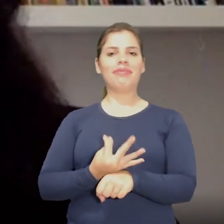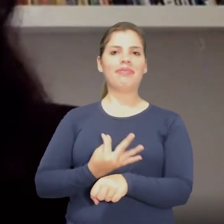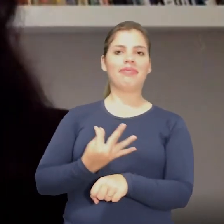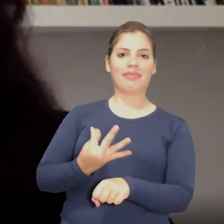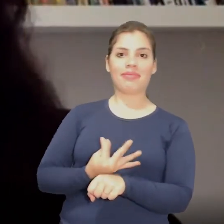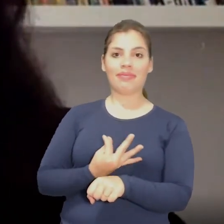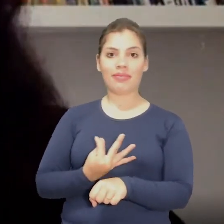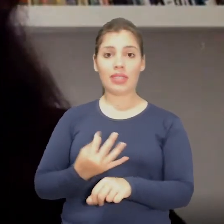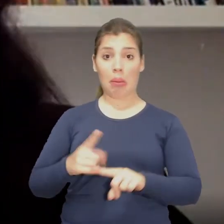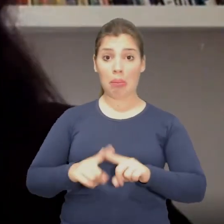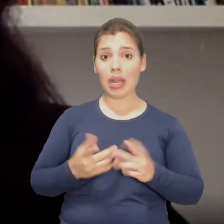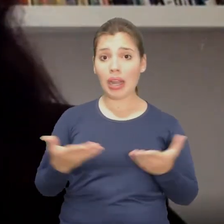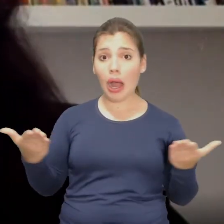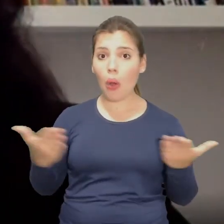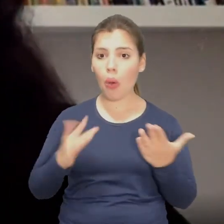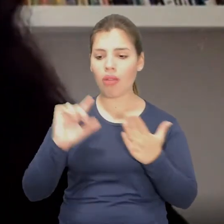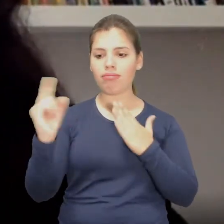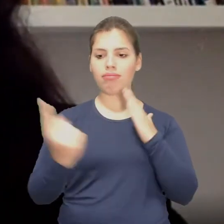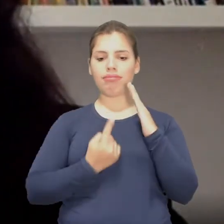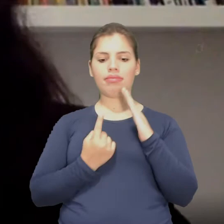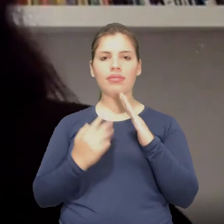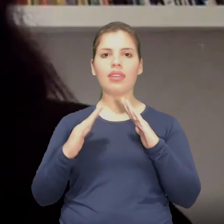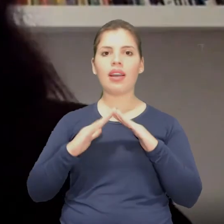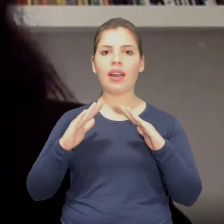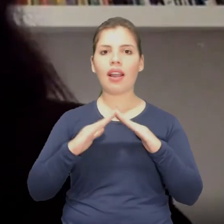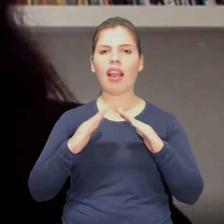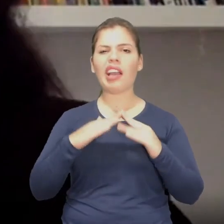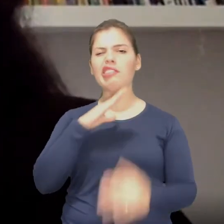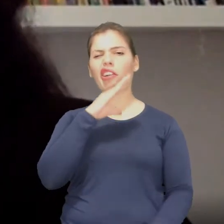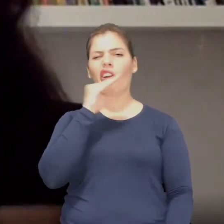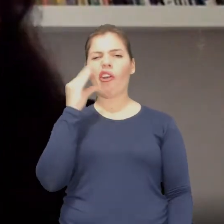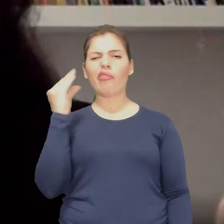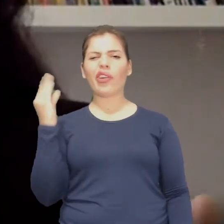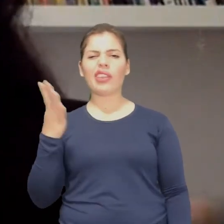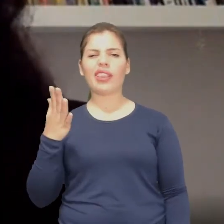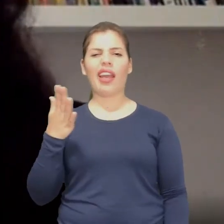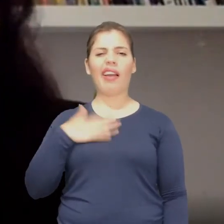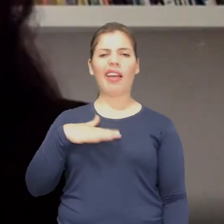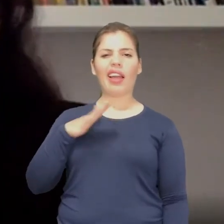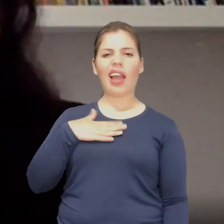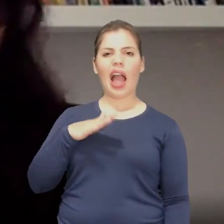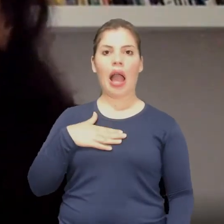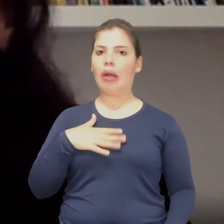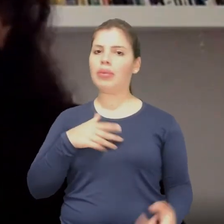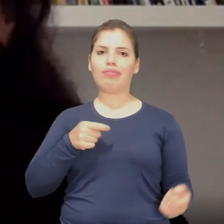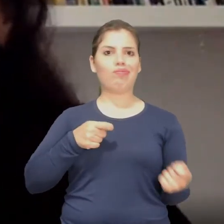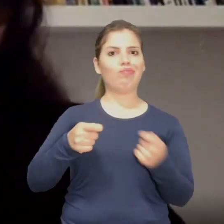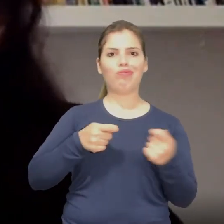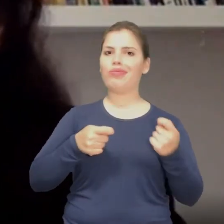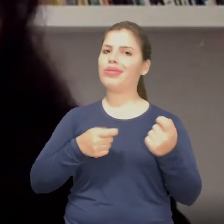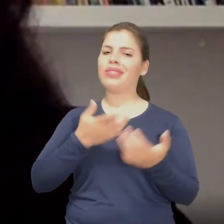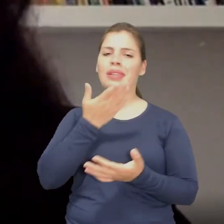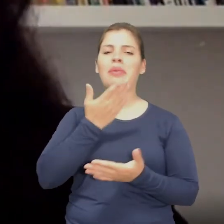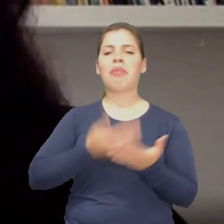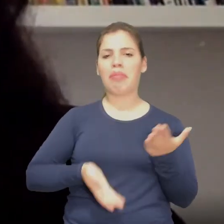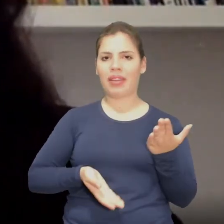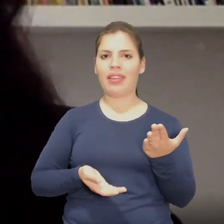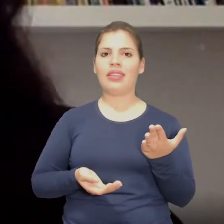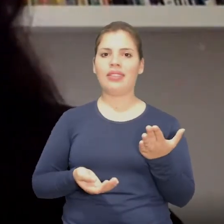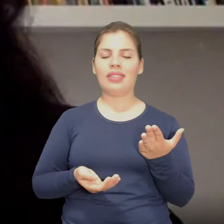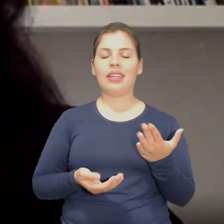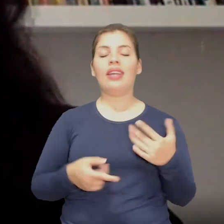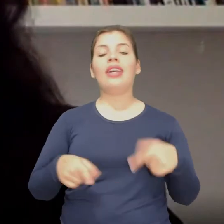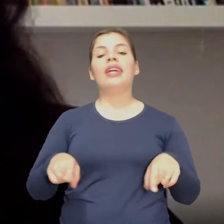nossos desejos, enfim, e agora que a gente está no nosso ambiente, confortável, se descontrolar é muito mais